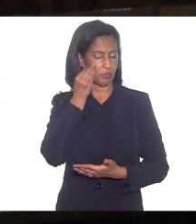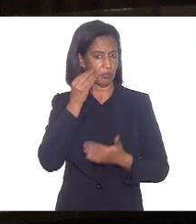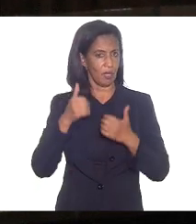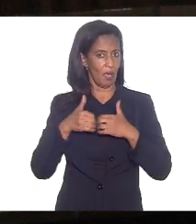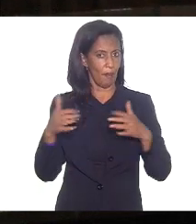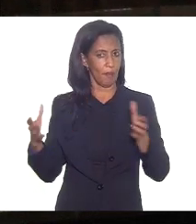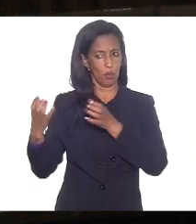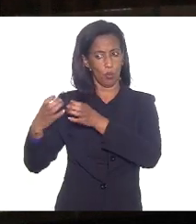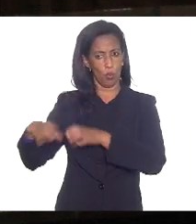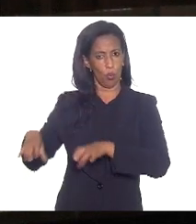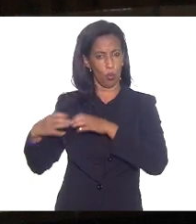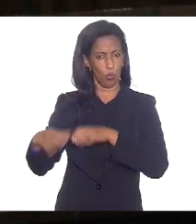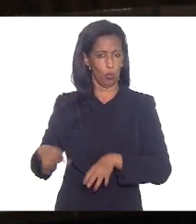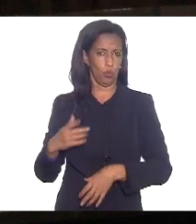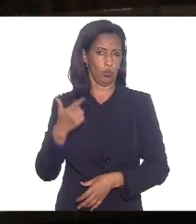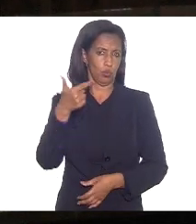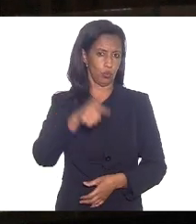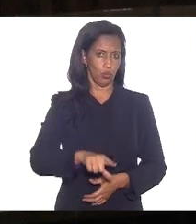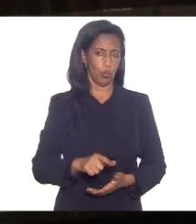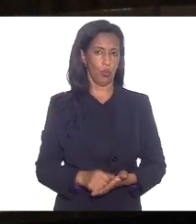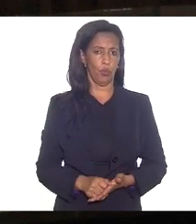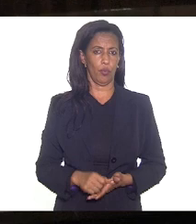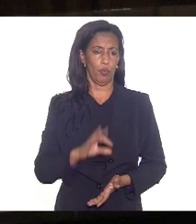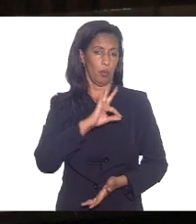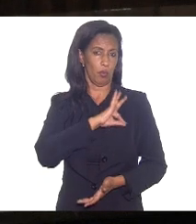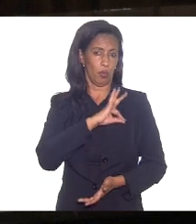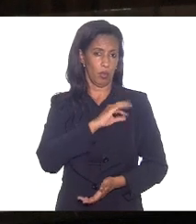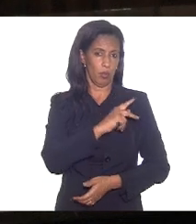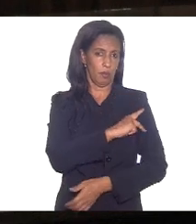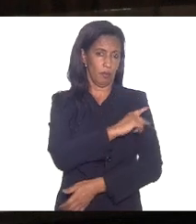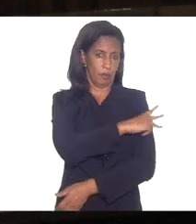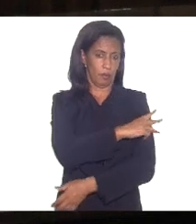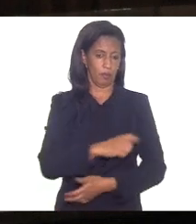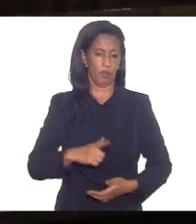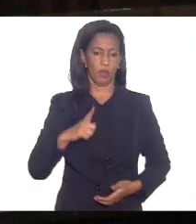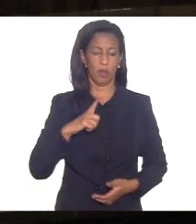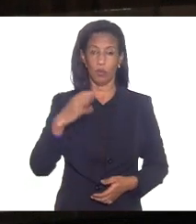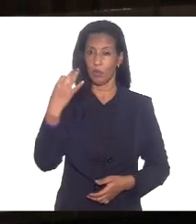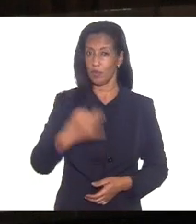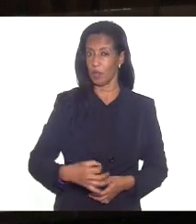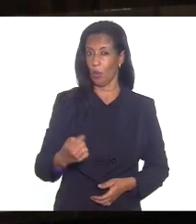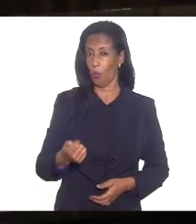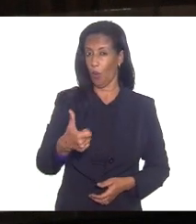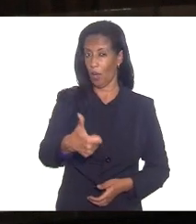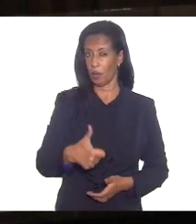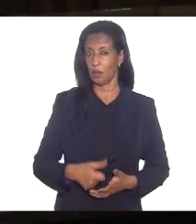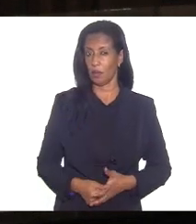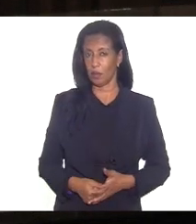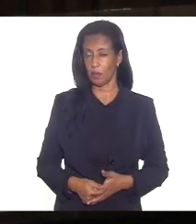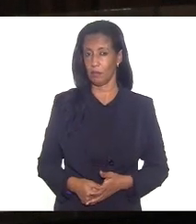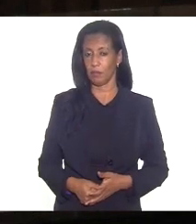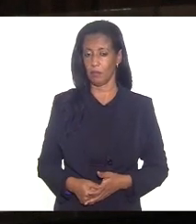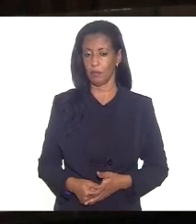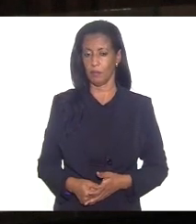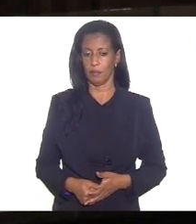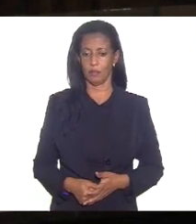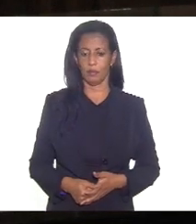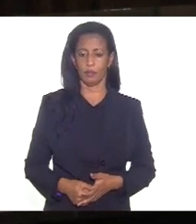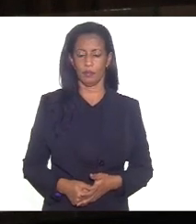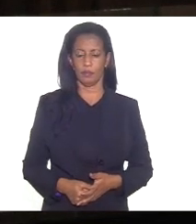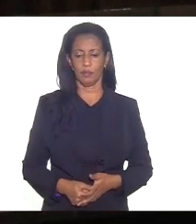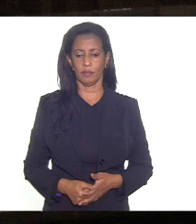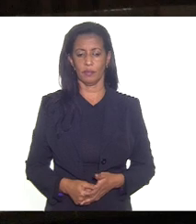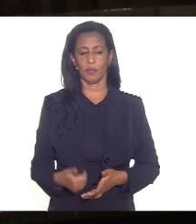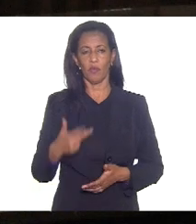um concurso público novamente para a Polícia Militar, eu tenho quase que certeza, eu falei isso ontem com o